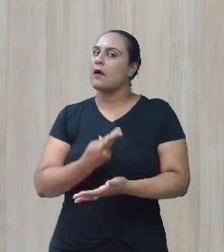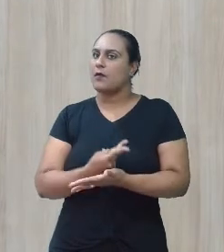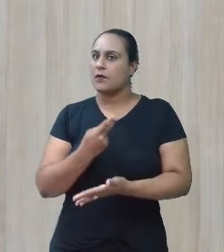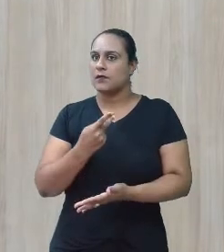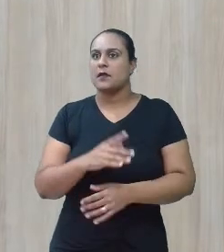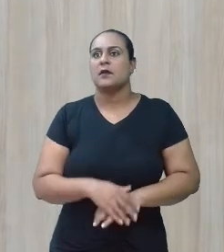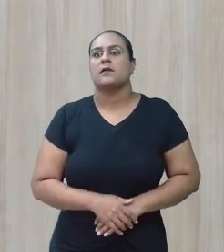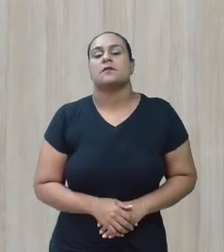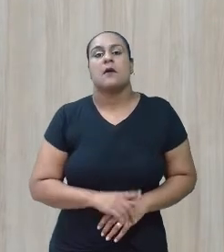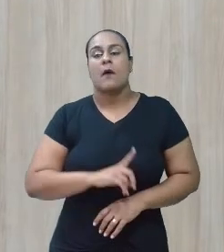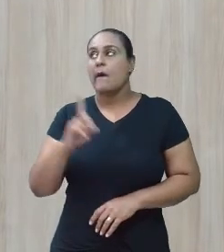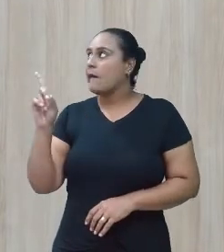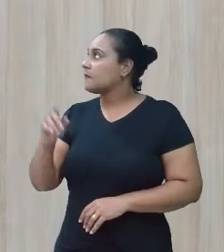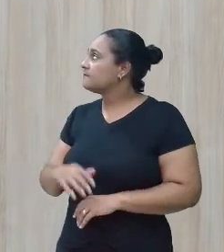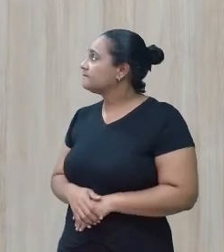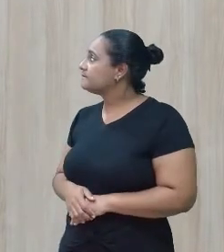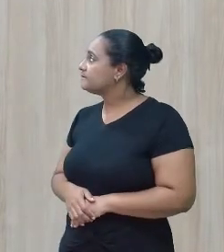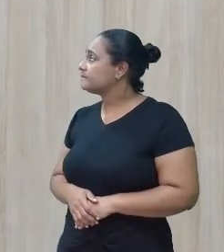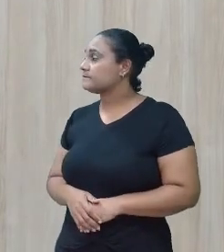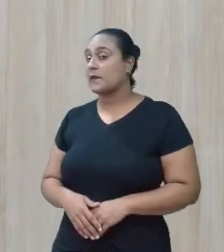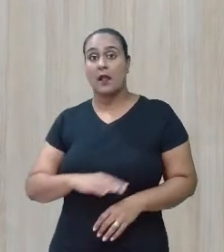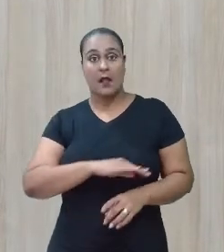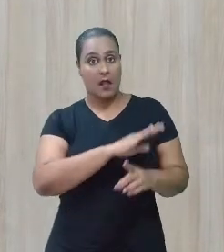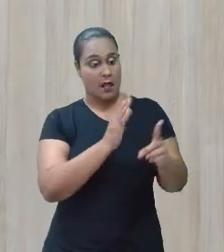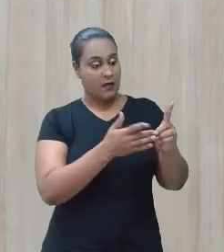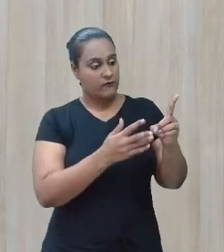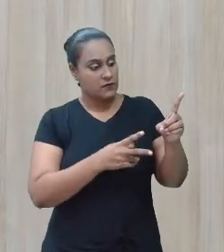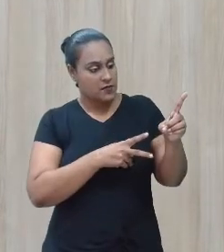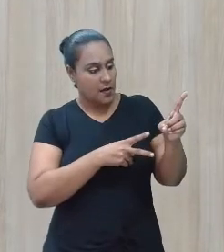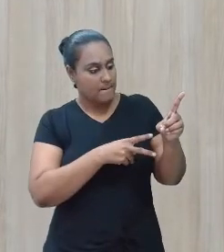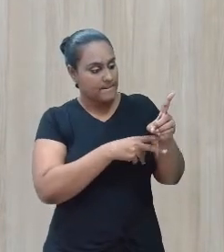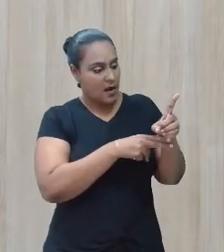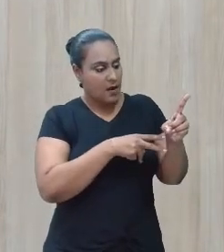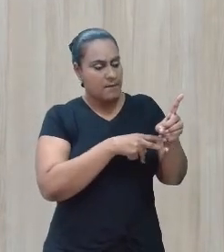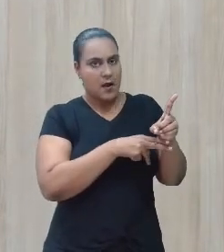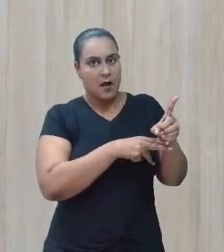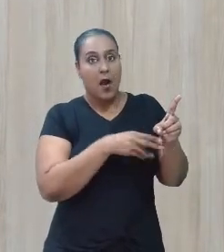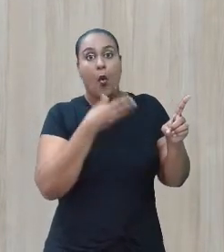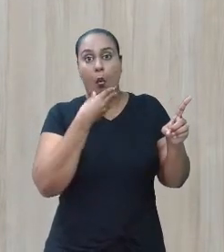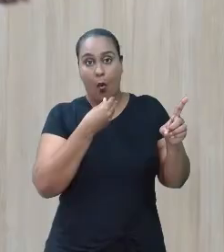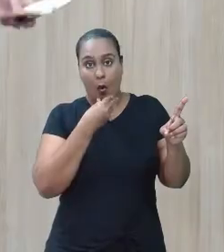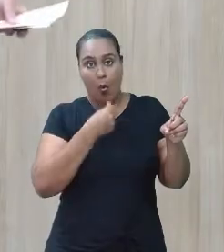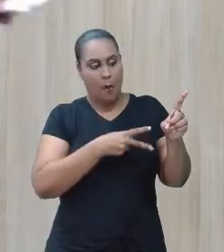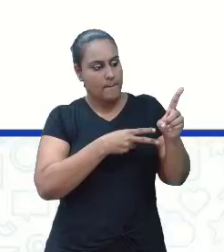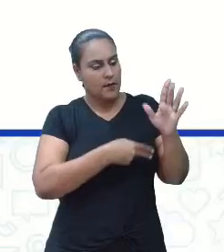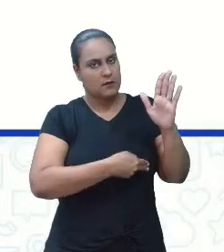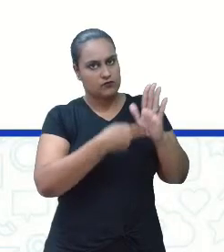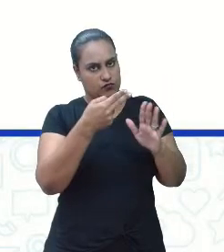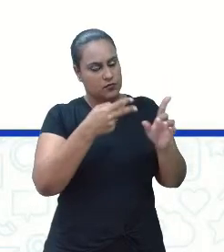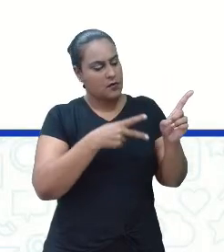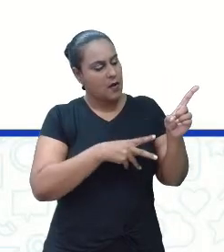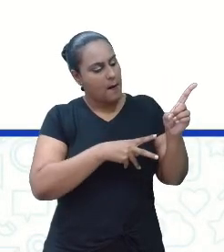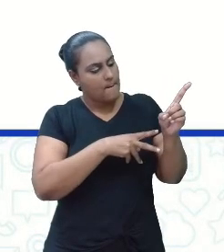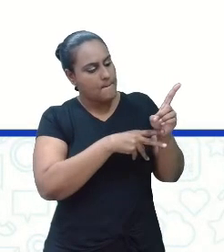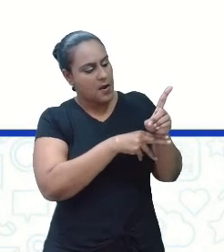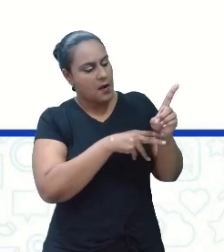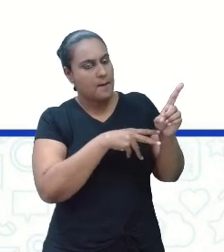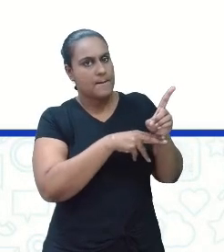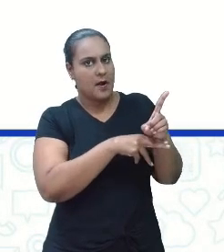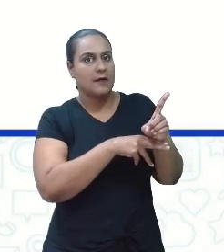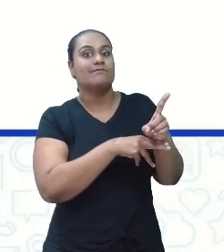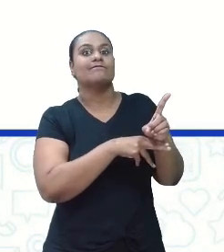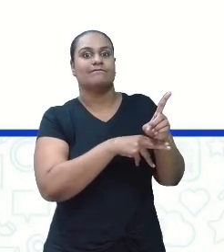fertilidade. Aqui nós temos a vasectomia, né, que o homem que faz. É um método mais simples do que a laqueadura.